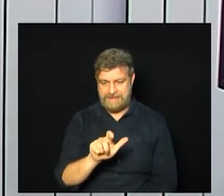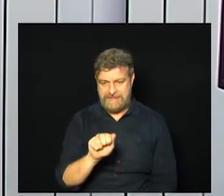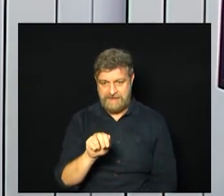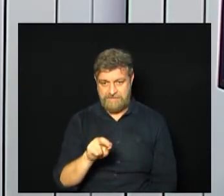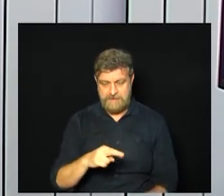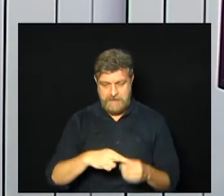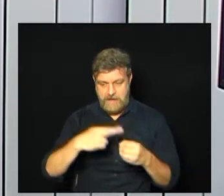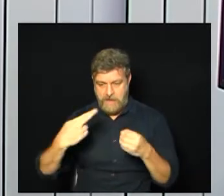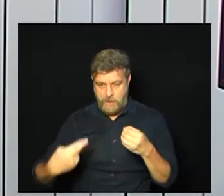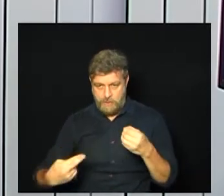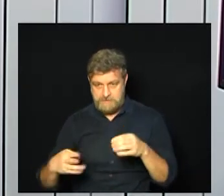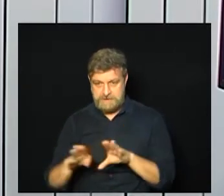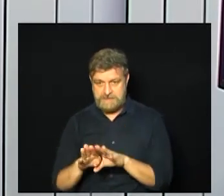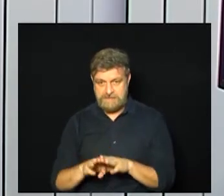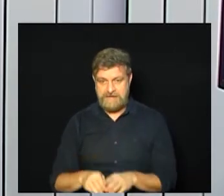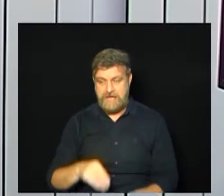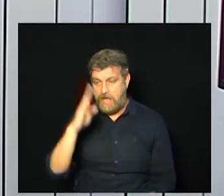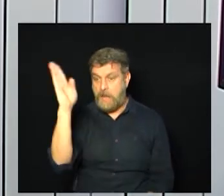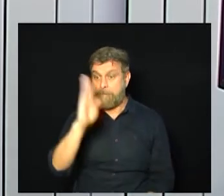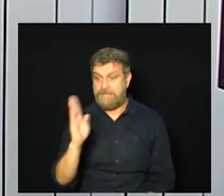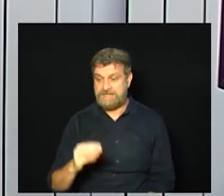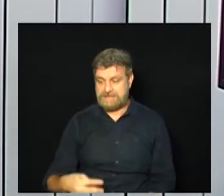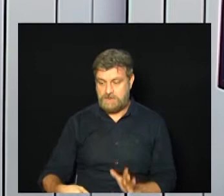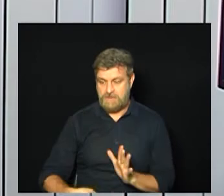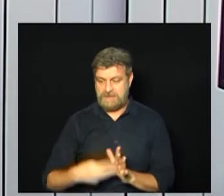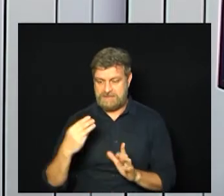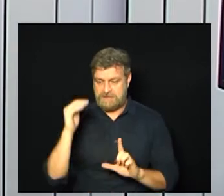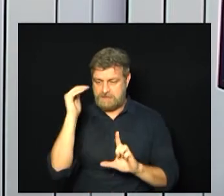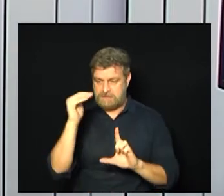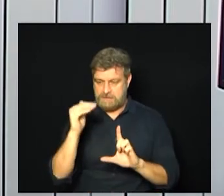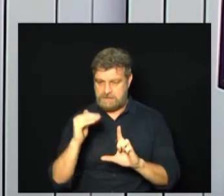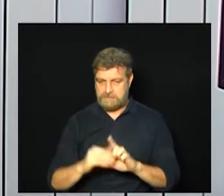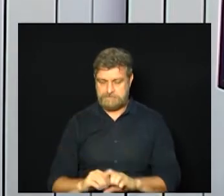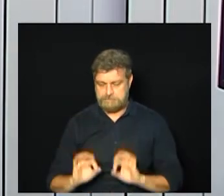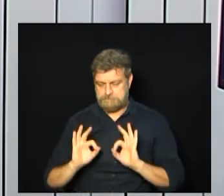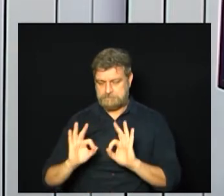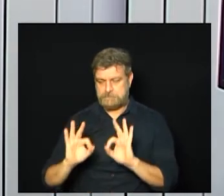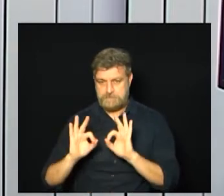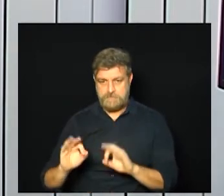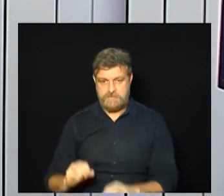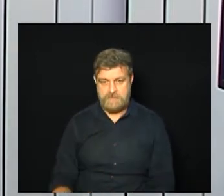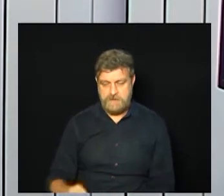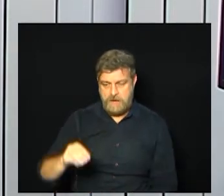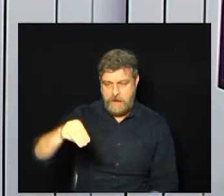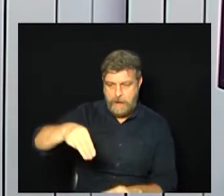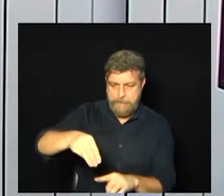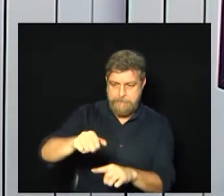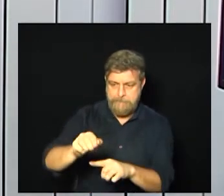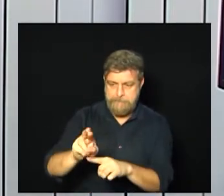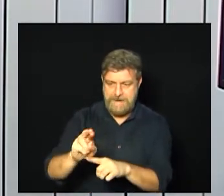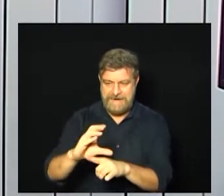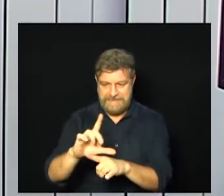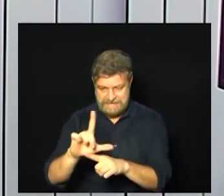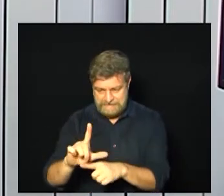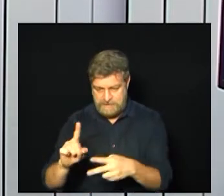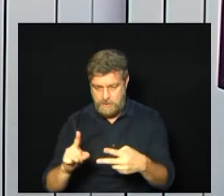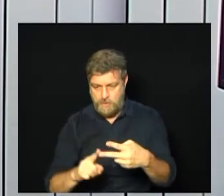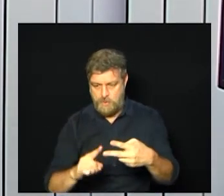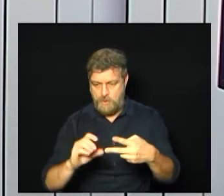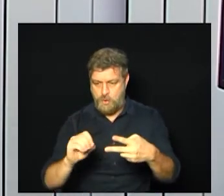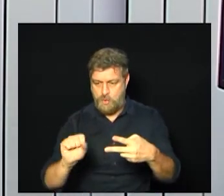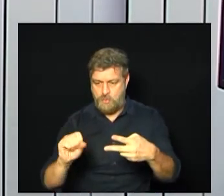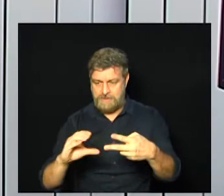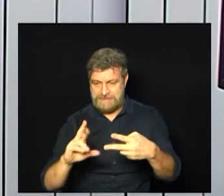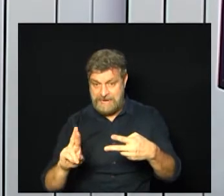em segundo e o Brasil na terceira colocação, com um show aí de Marcel e Oscar Schmidt. Então, no seu livro, ele cita